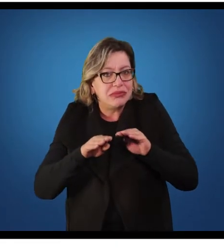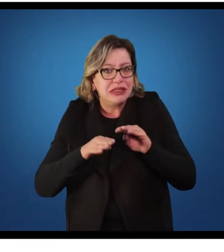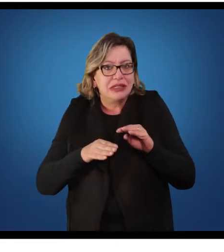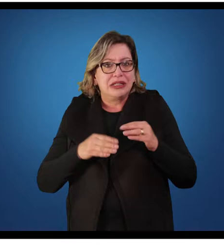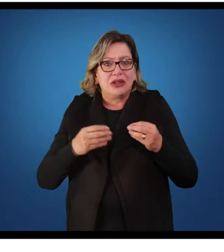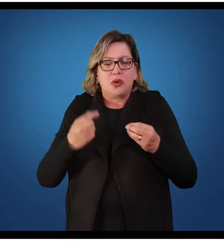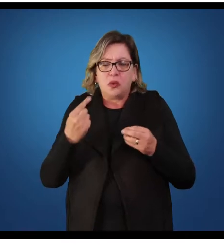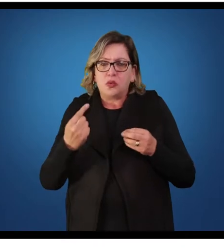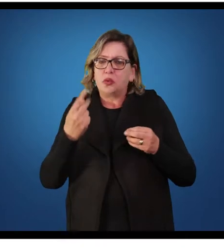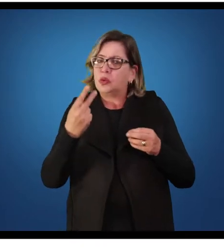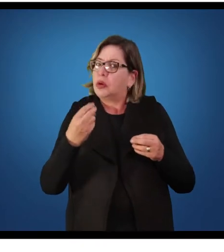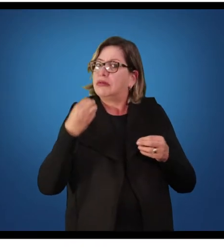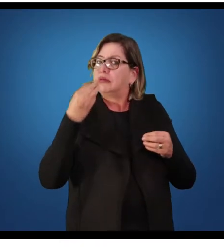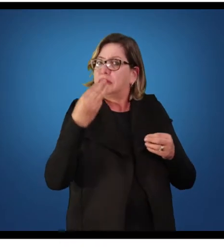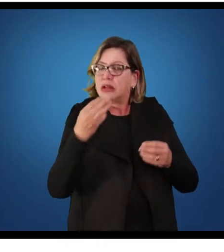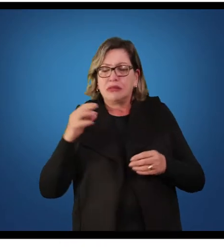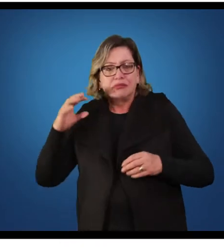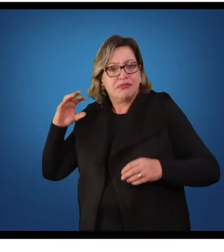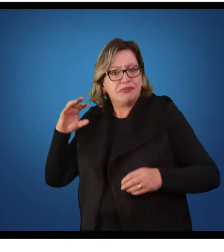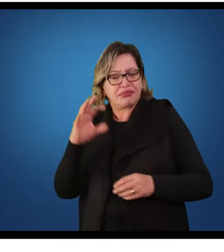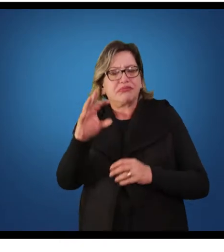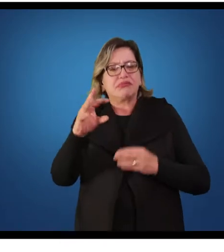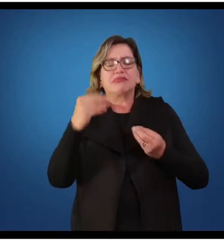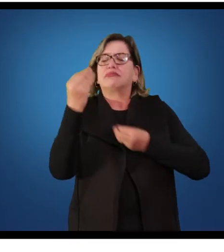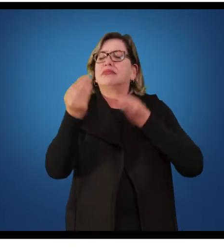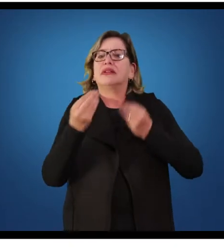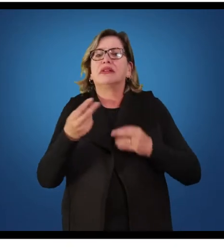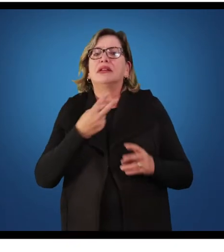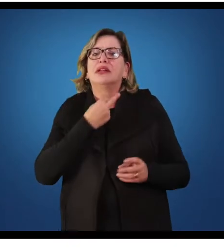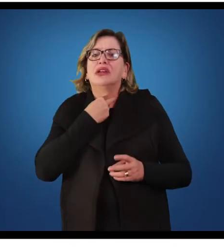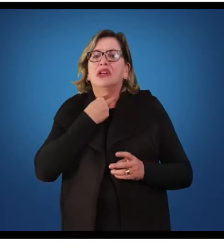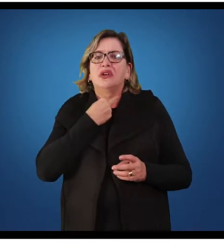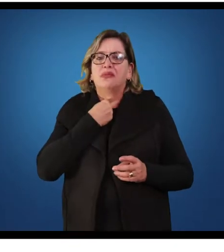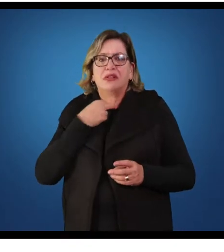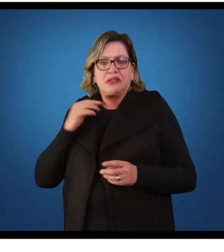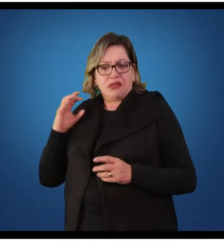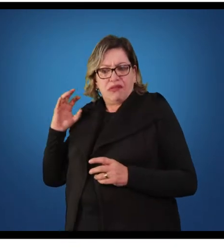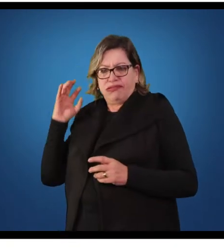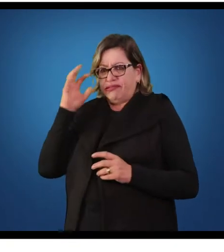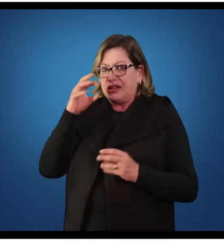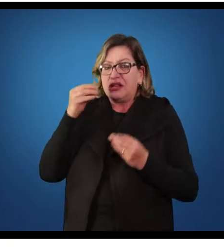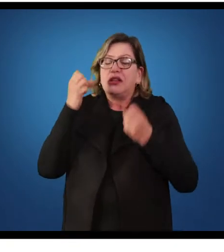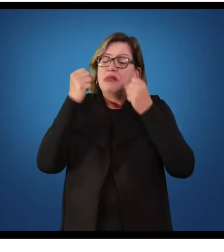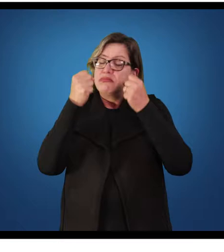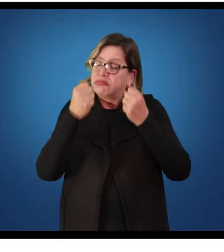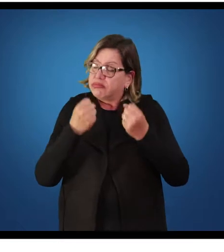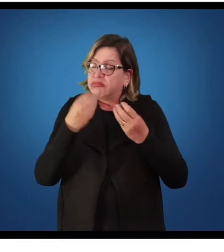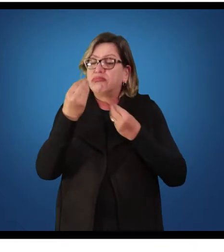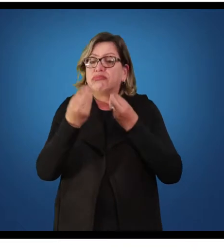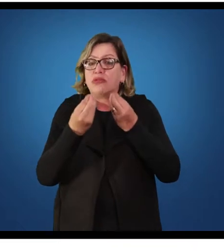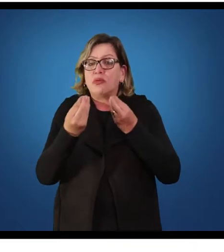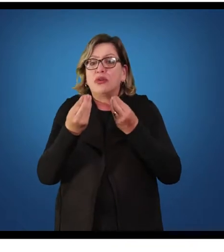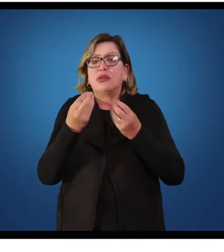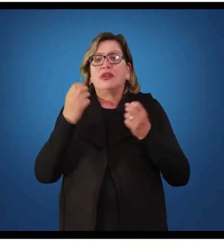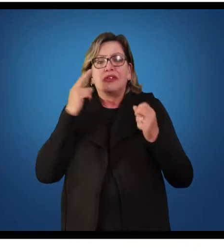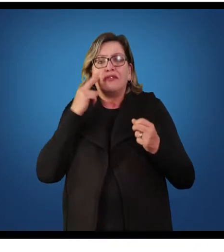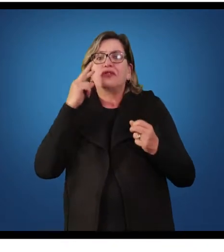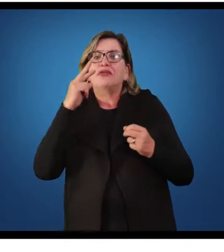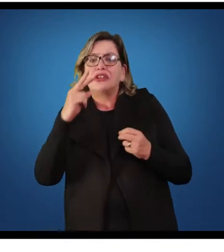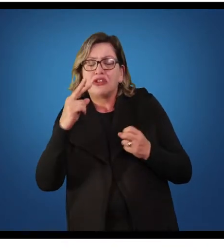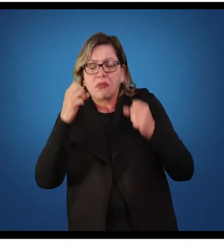uma, duas, três, arremessou. Eu não posso arremessar assim? Posso?